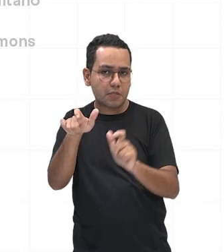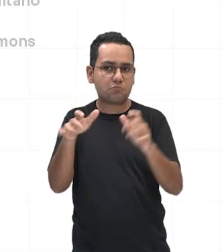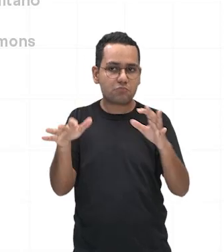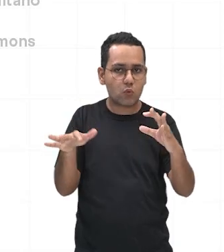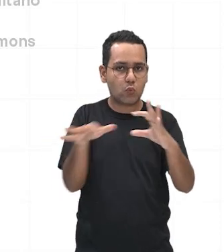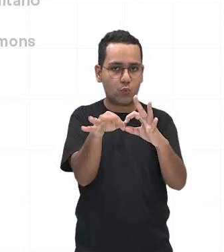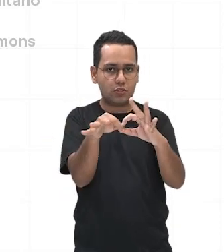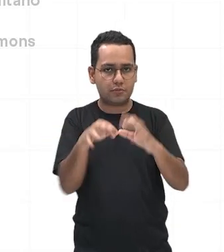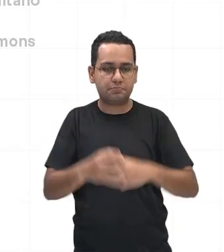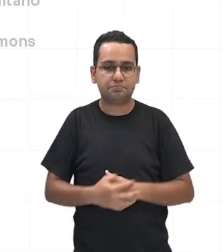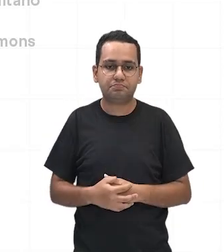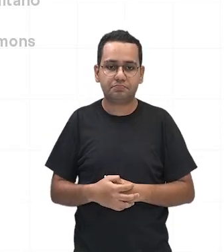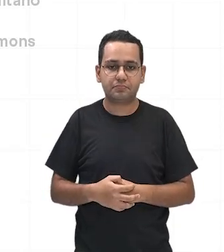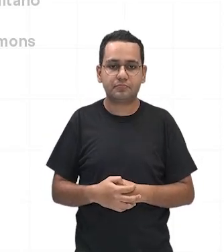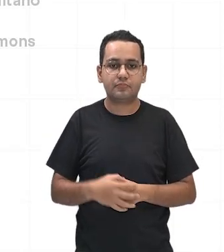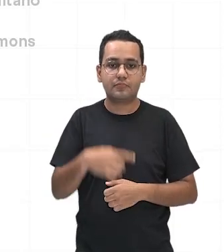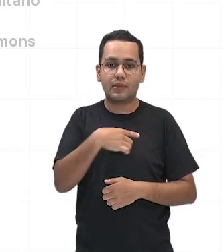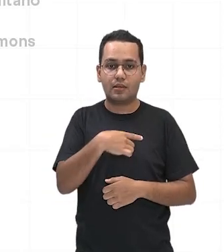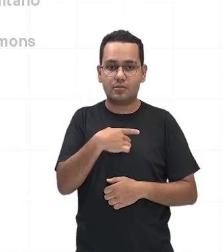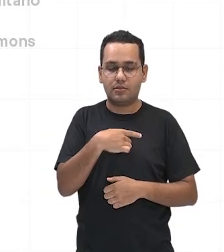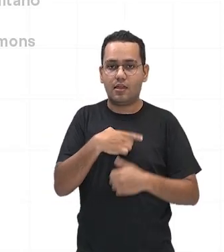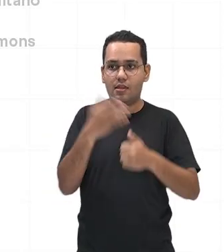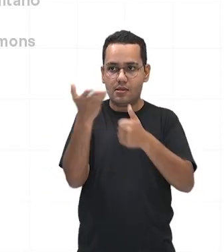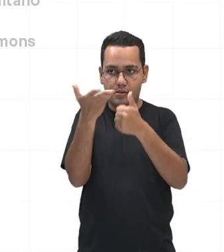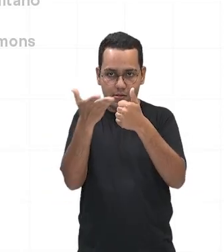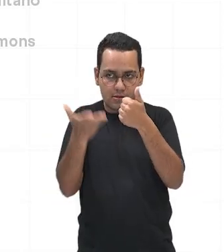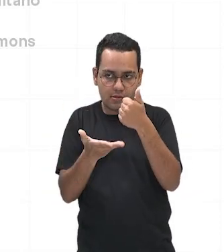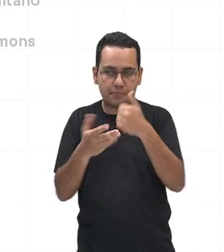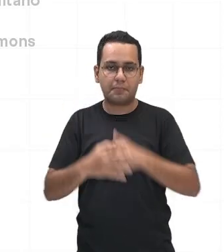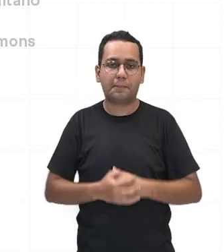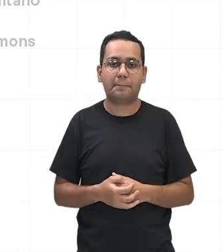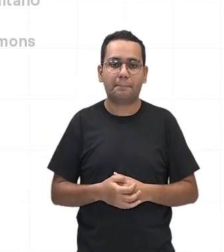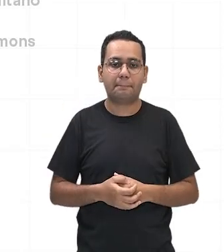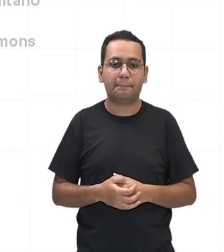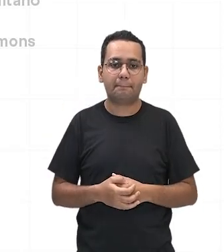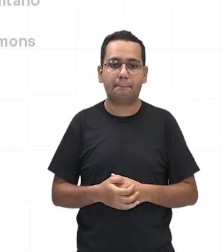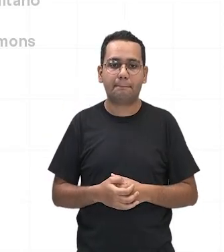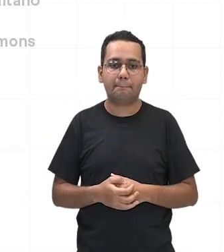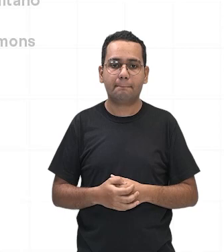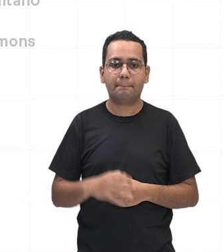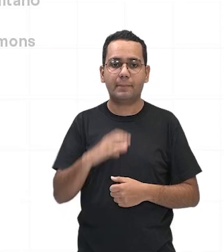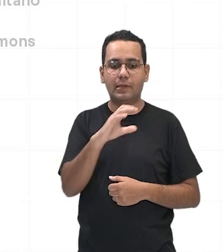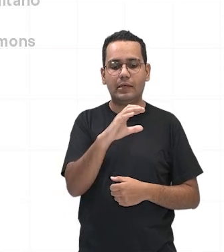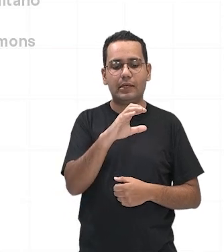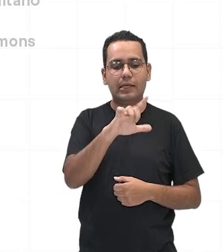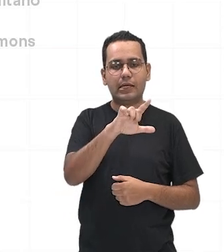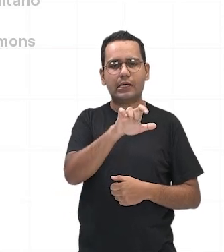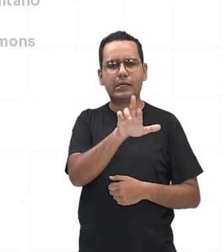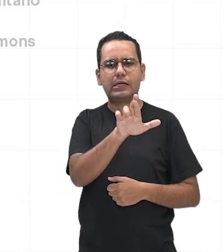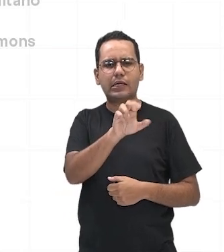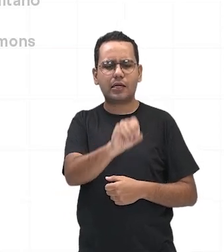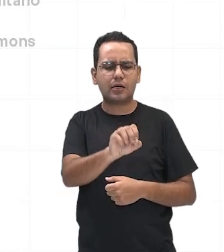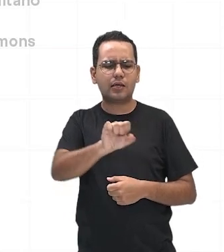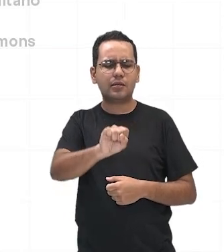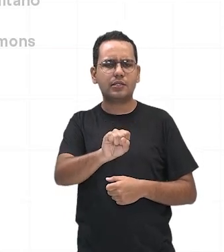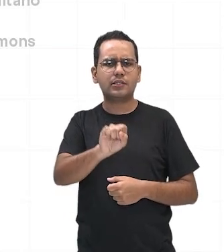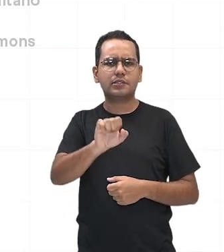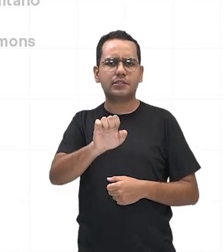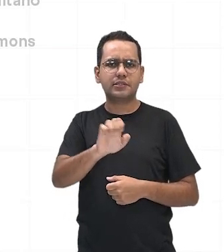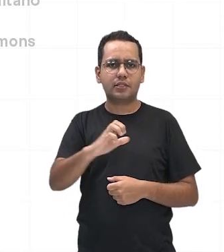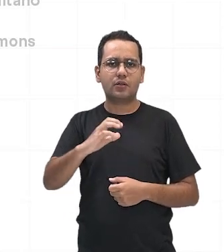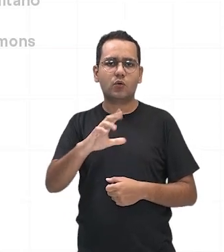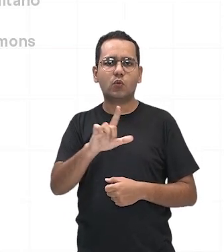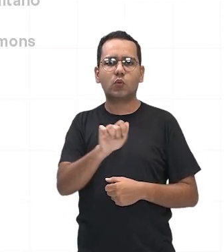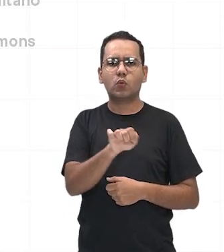uma hierarquia da igreja que continua até hoje. Por exemplo, o clero secular, né? O que é o clero